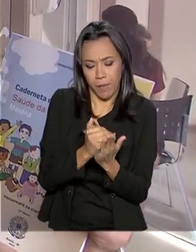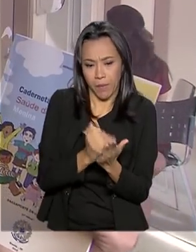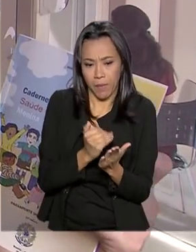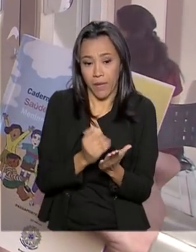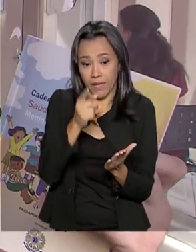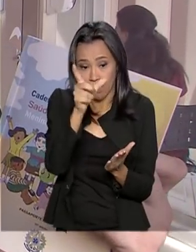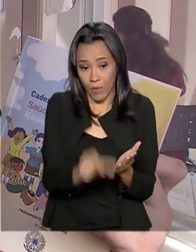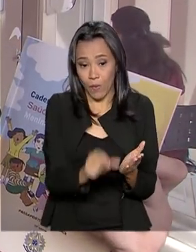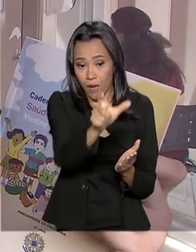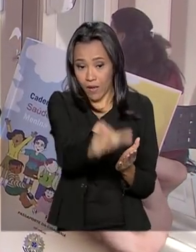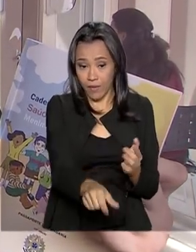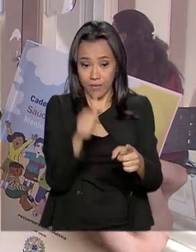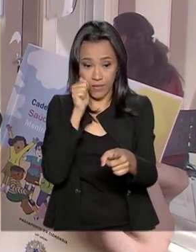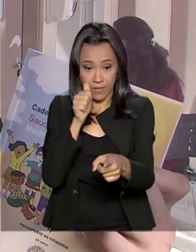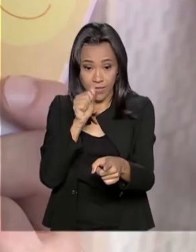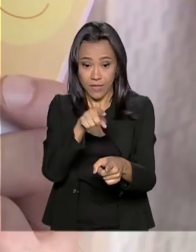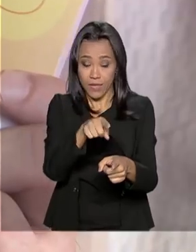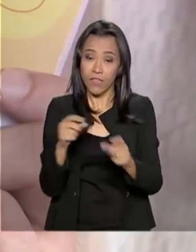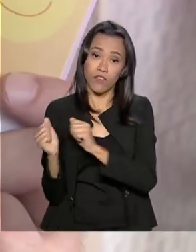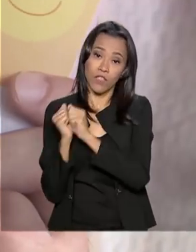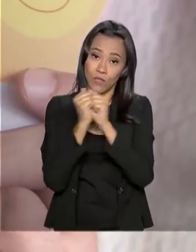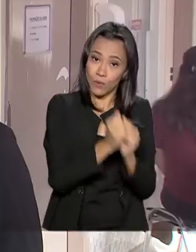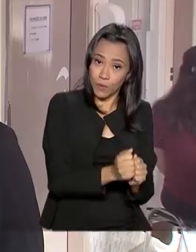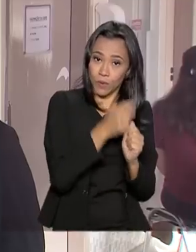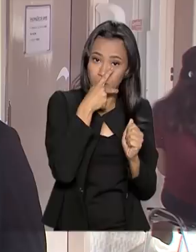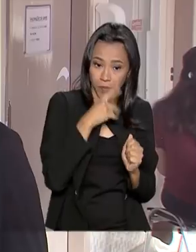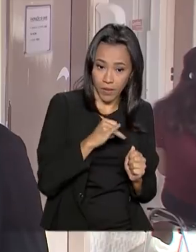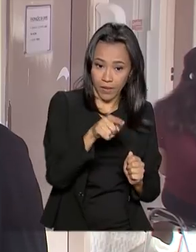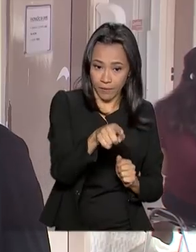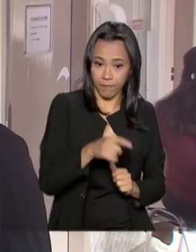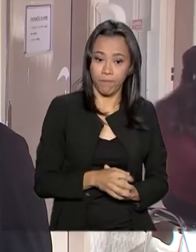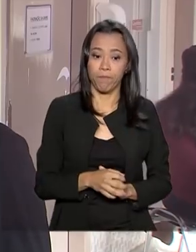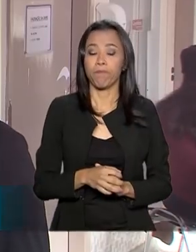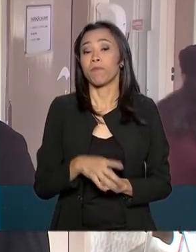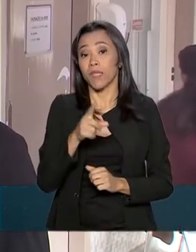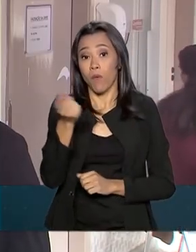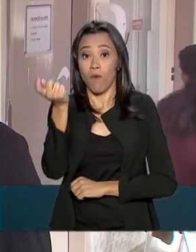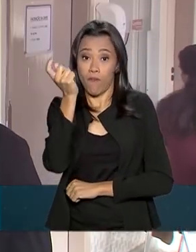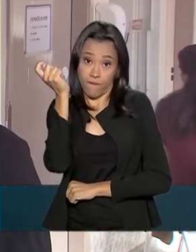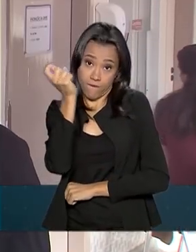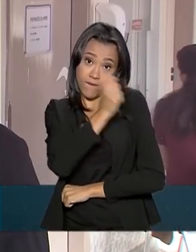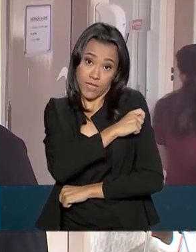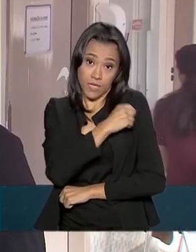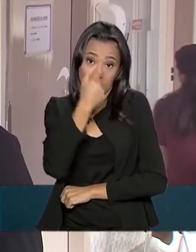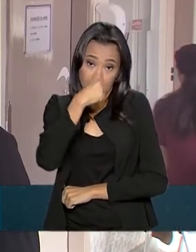da pequena Maria Eduarda, que veio acompanhada pelo pai. Além da vacina da gripe, a gente